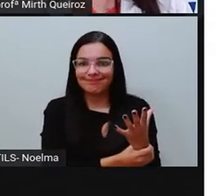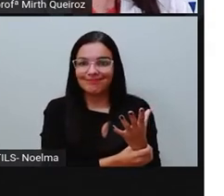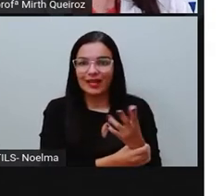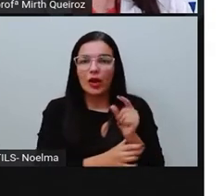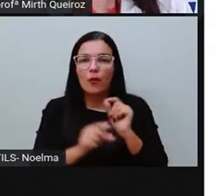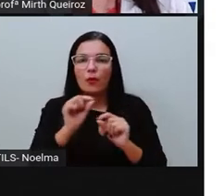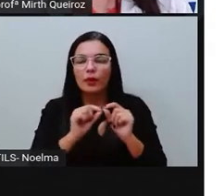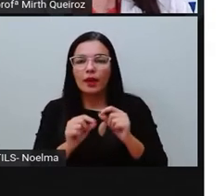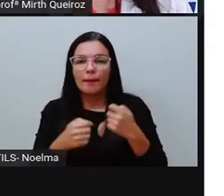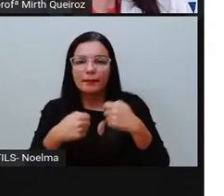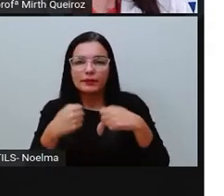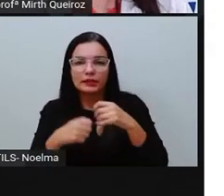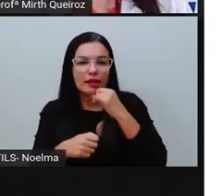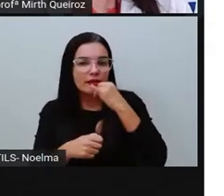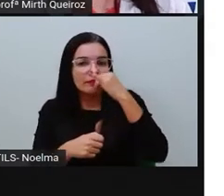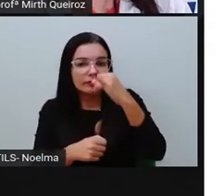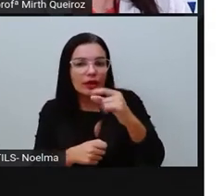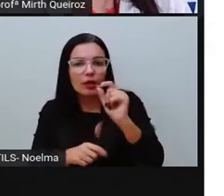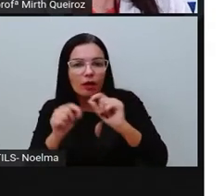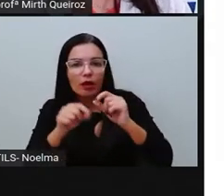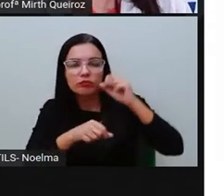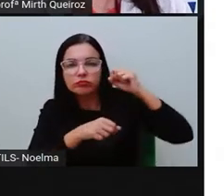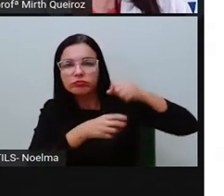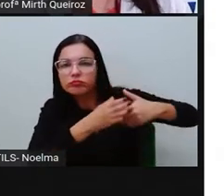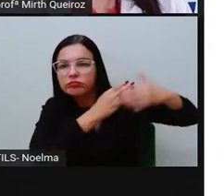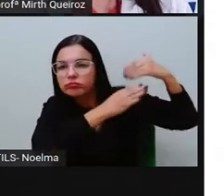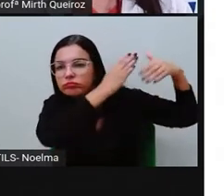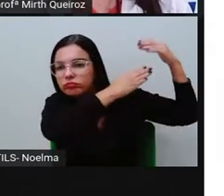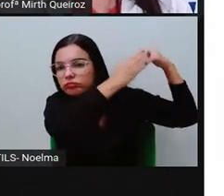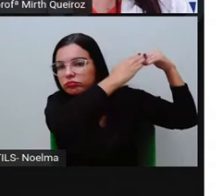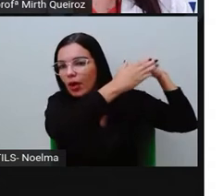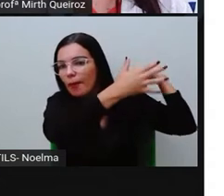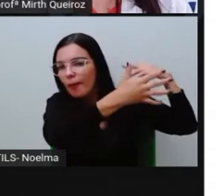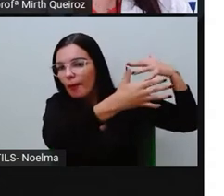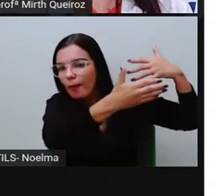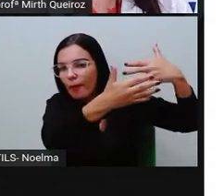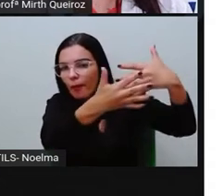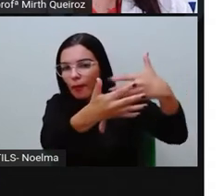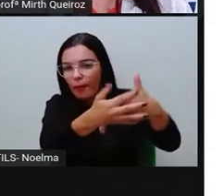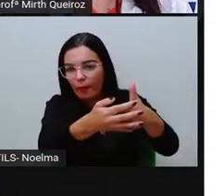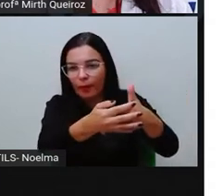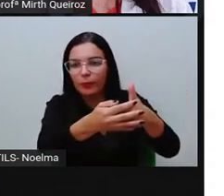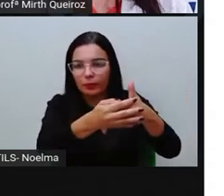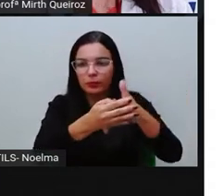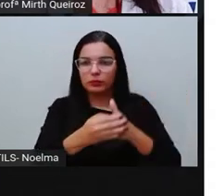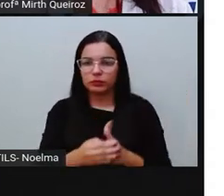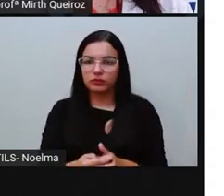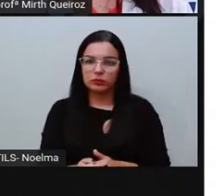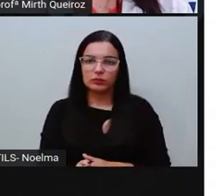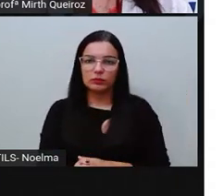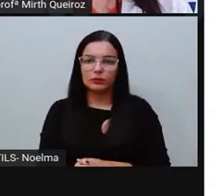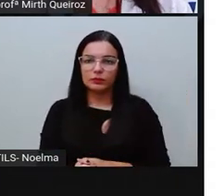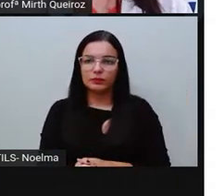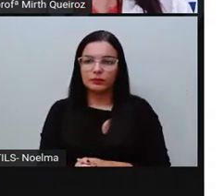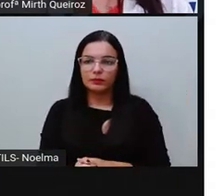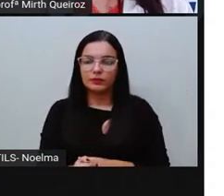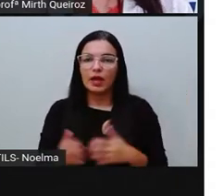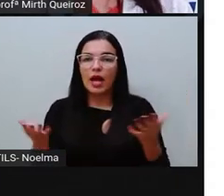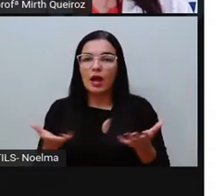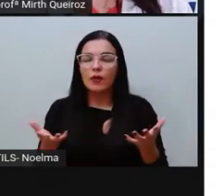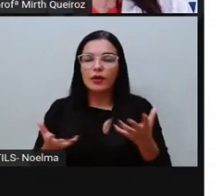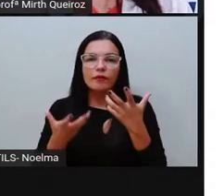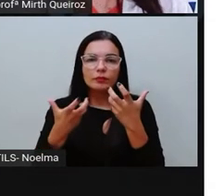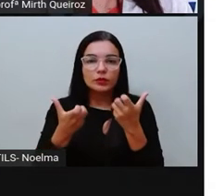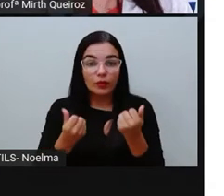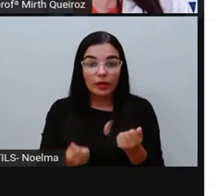dizem respeito às suas raízes, que foi o que a gente viu lá na primeira aula sobre a palavra hoje, né?